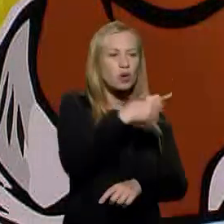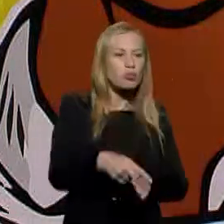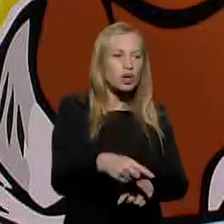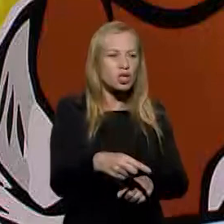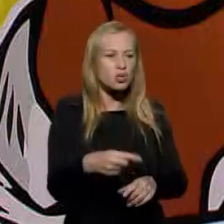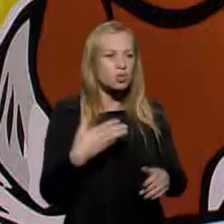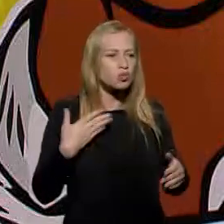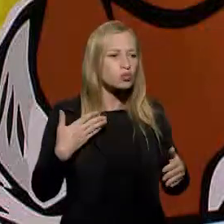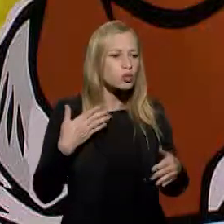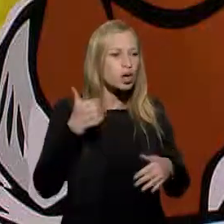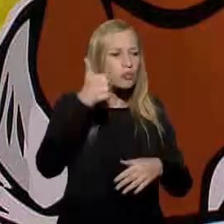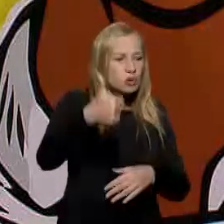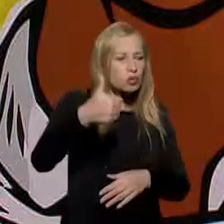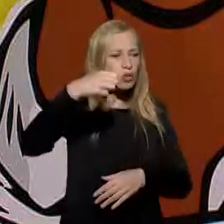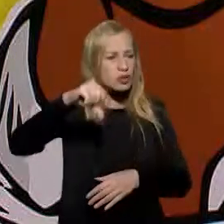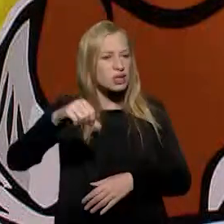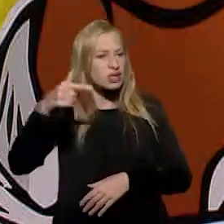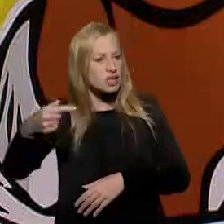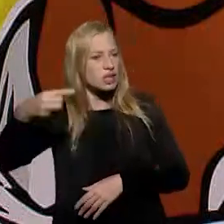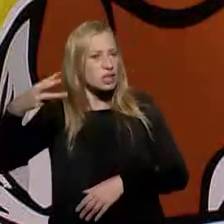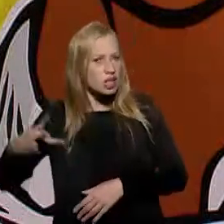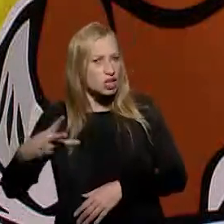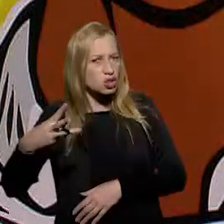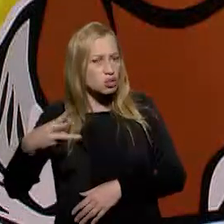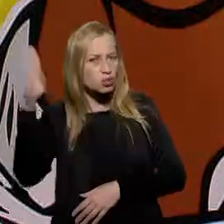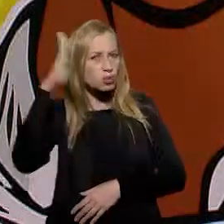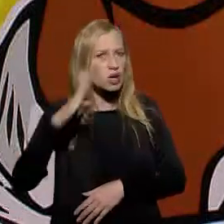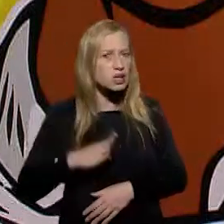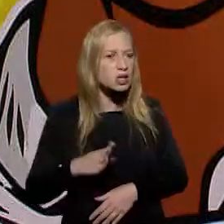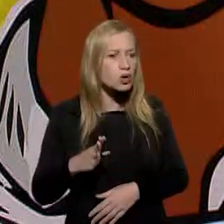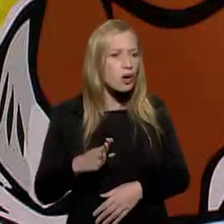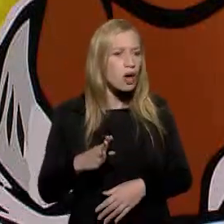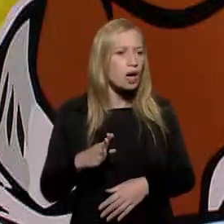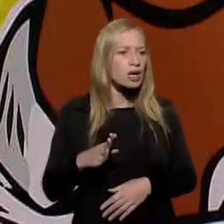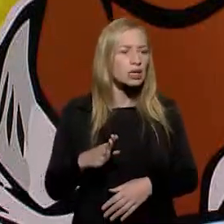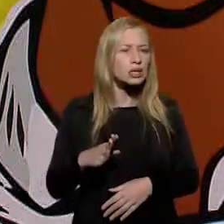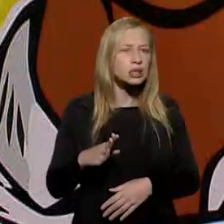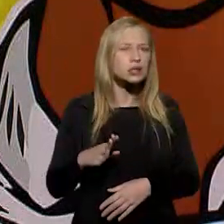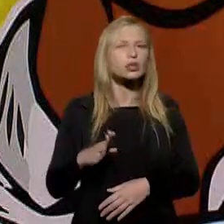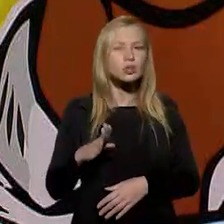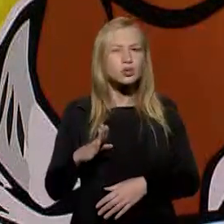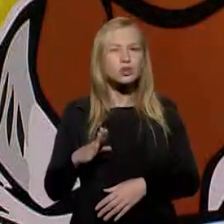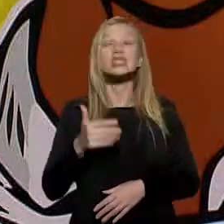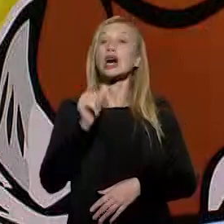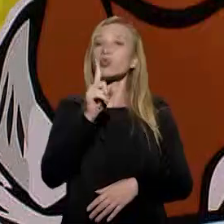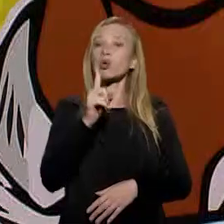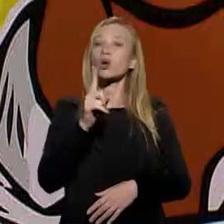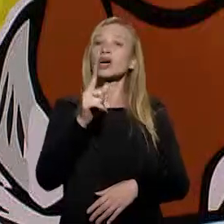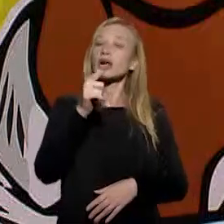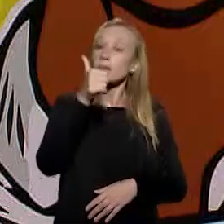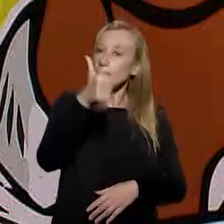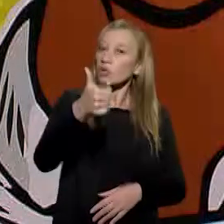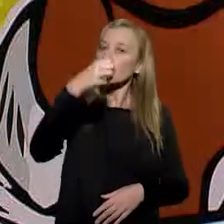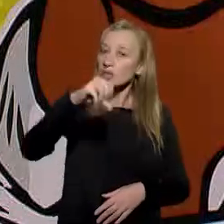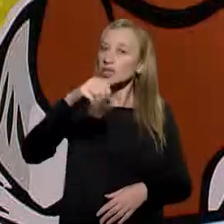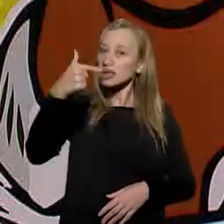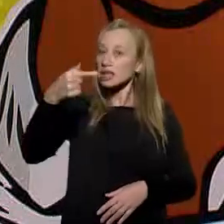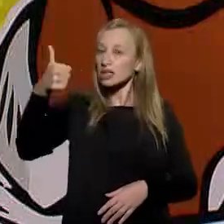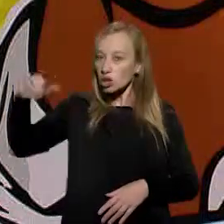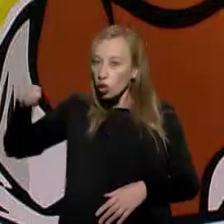até 1973 e aí 73 foi isso 79